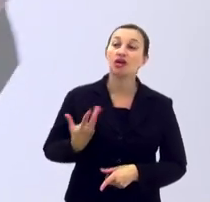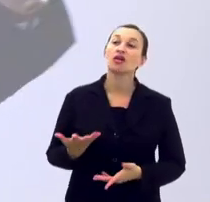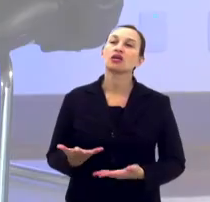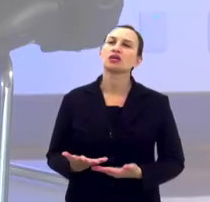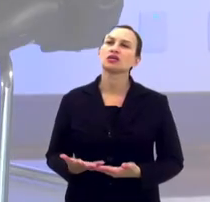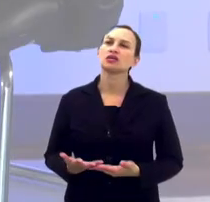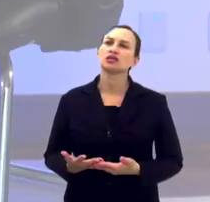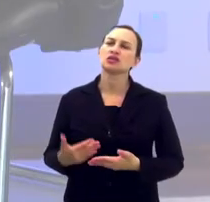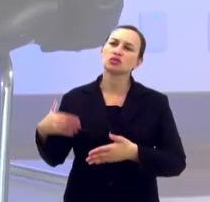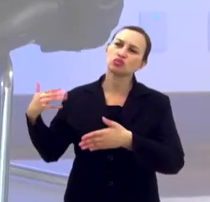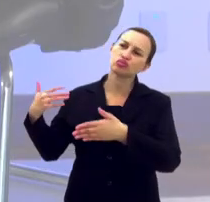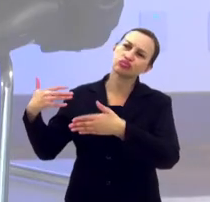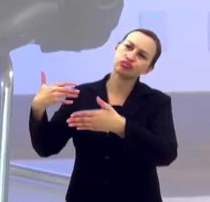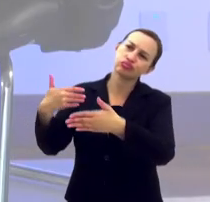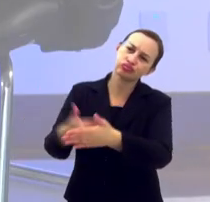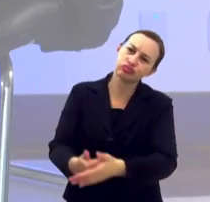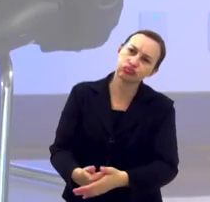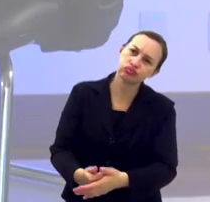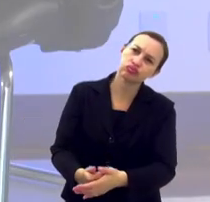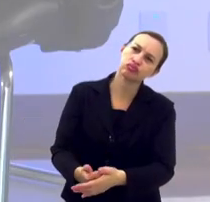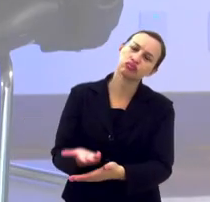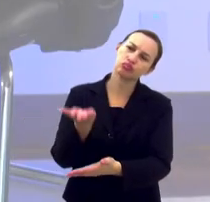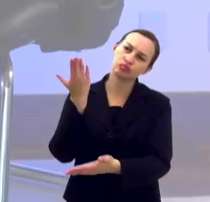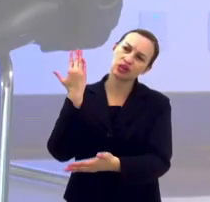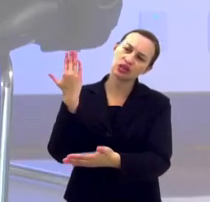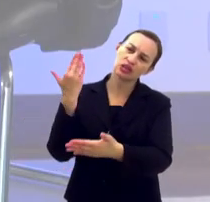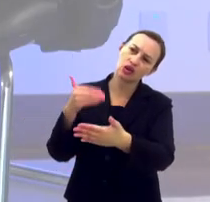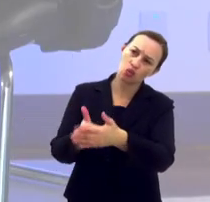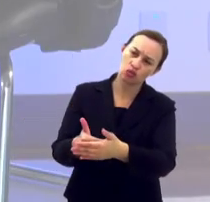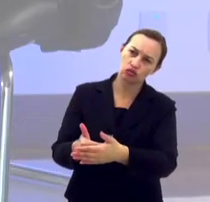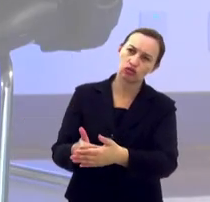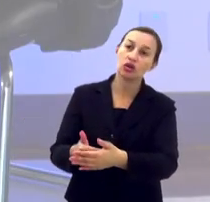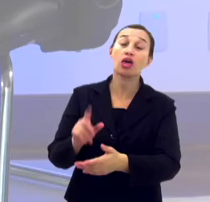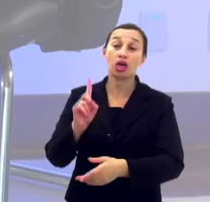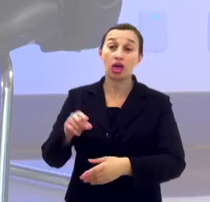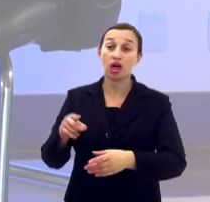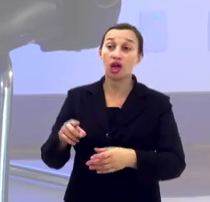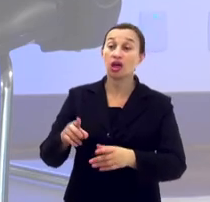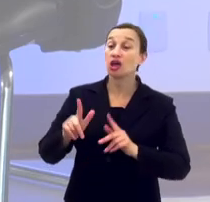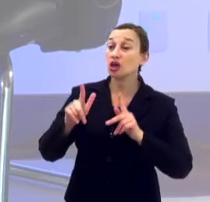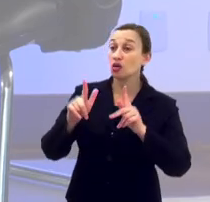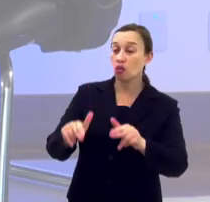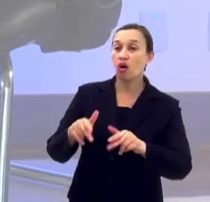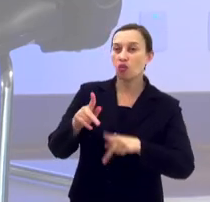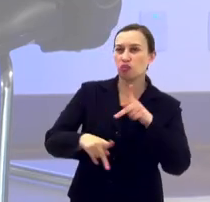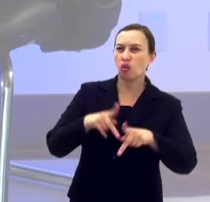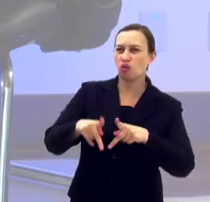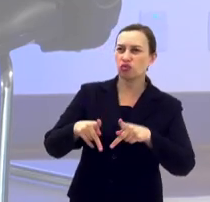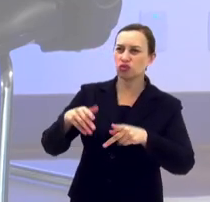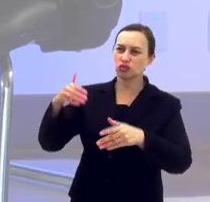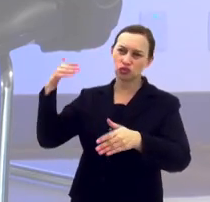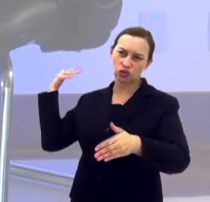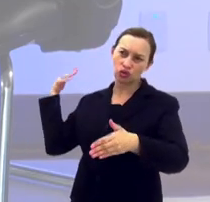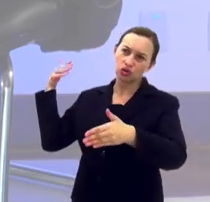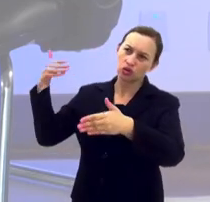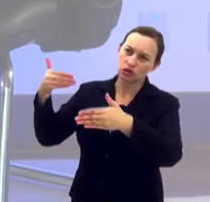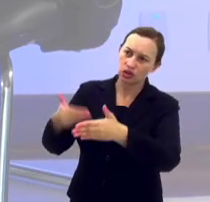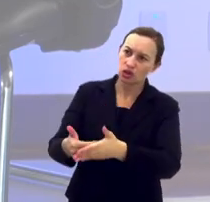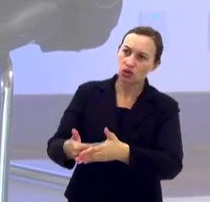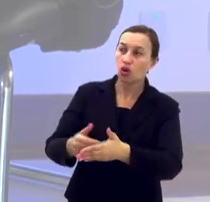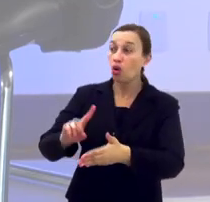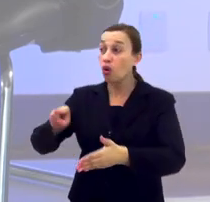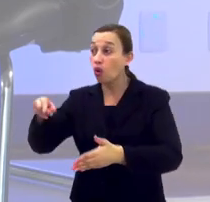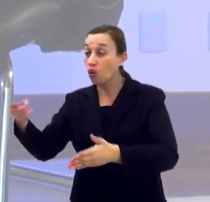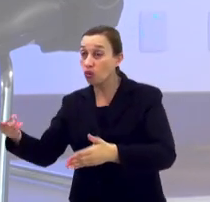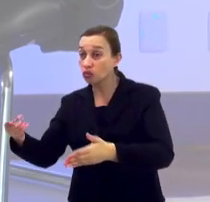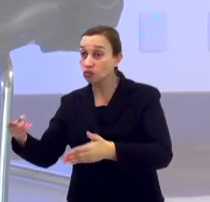que sobreviveu desde aquela época até os dias de hoje. É o mesmo povo. Outros ficaram